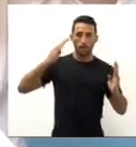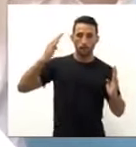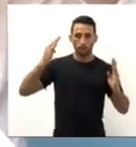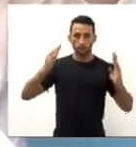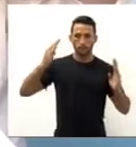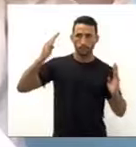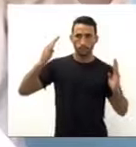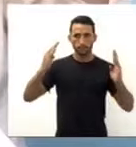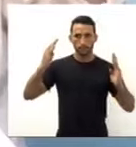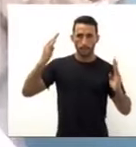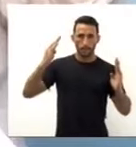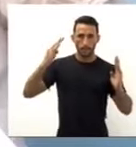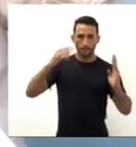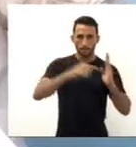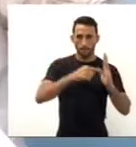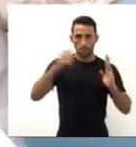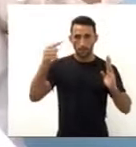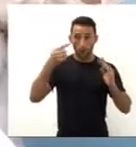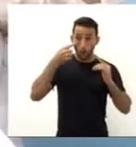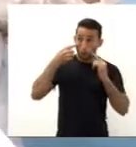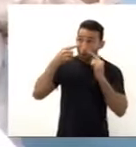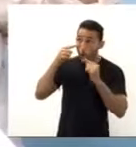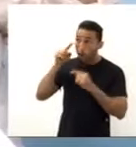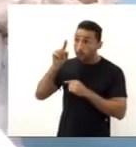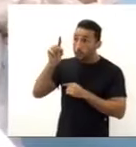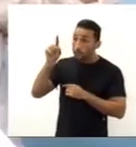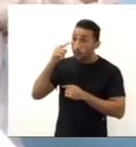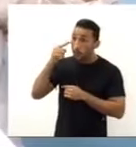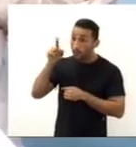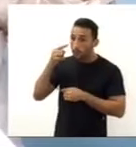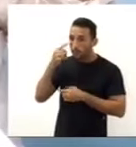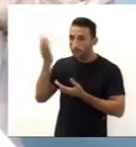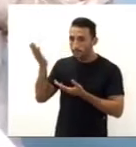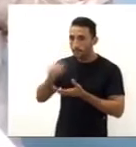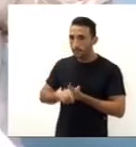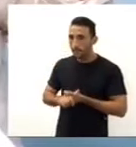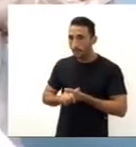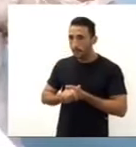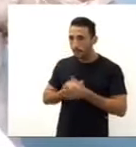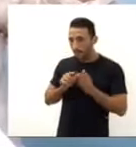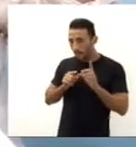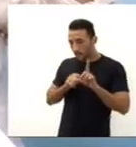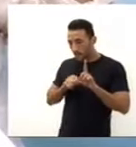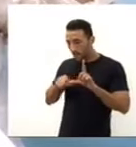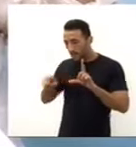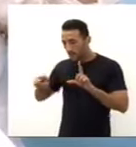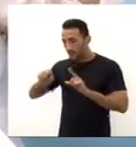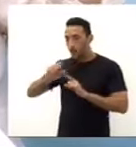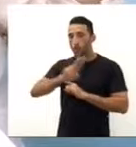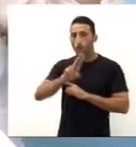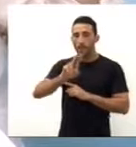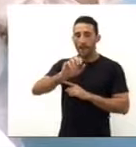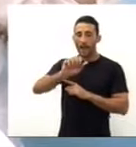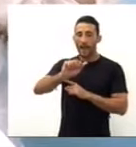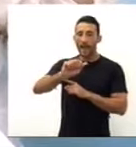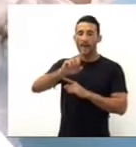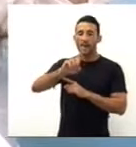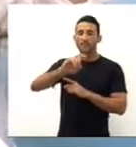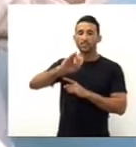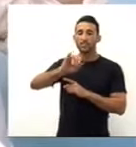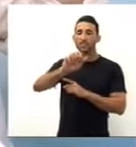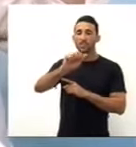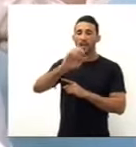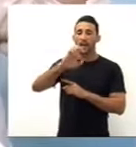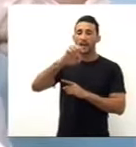meu ângulo. E estou olhando aqui, né? Estou olhando esse ângulo. E ele é adjacente. Vamos lembrar,